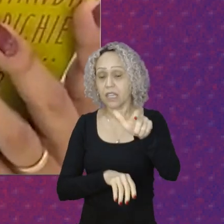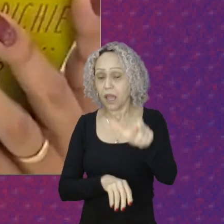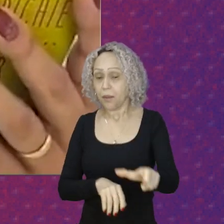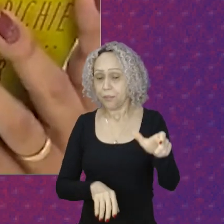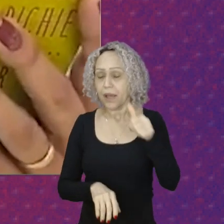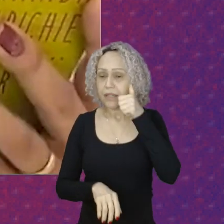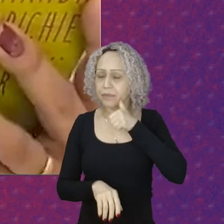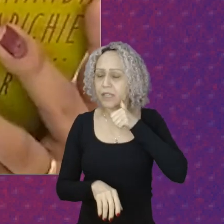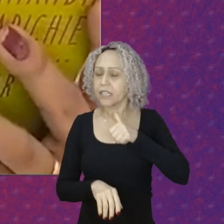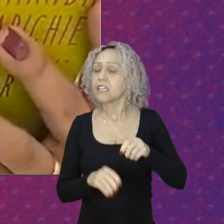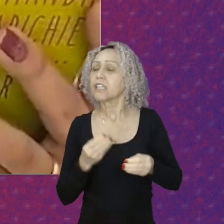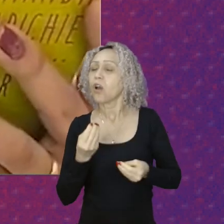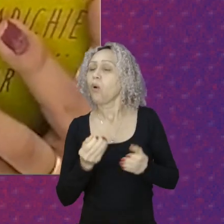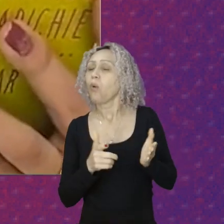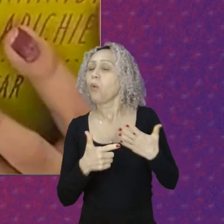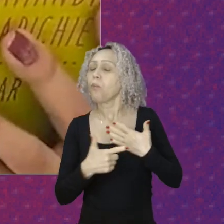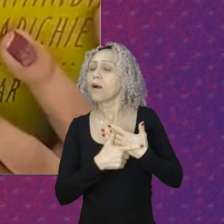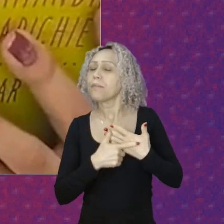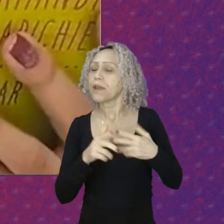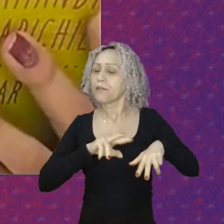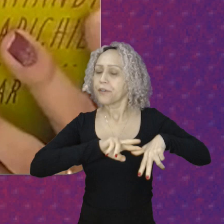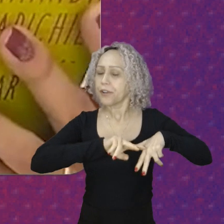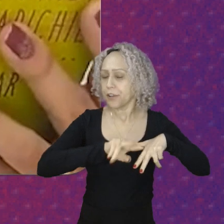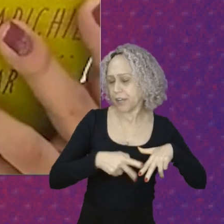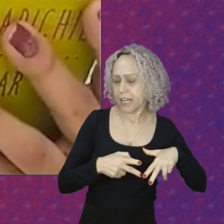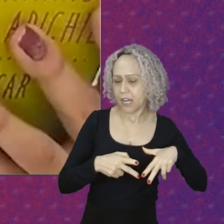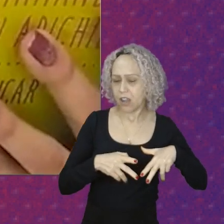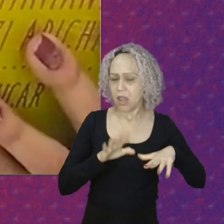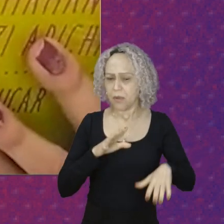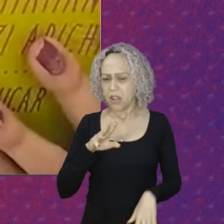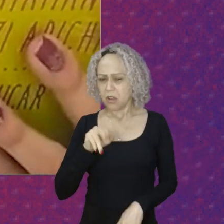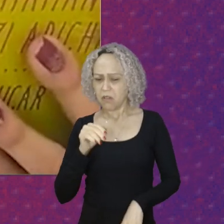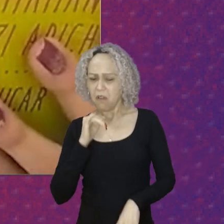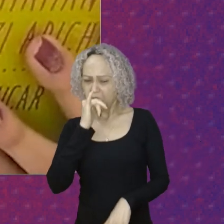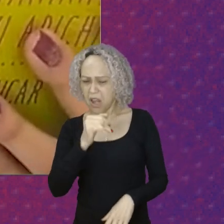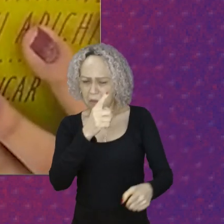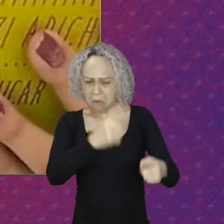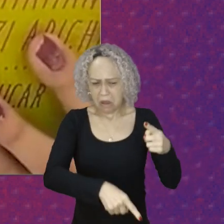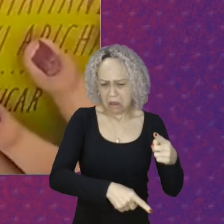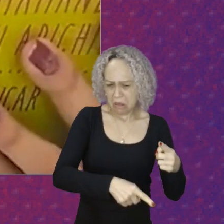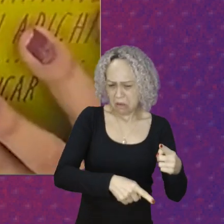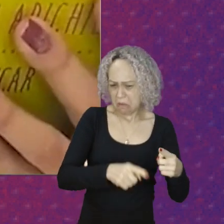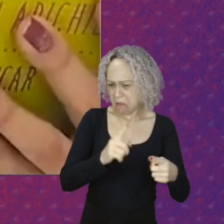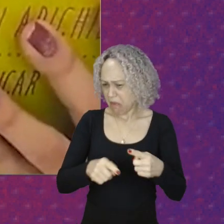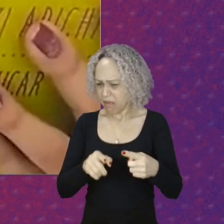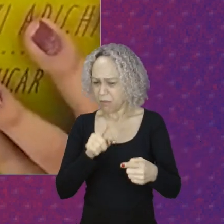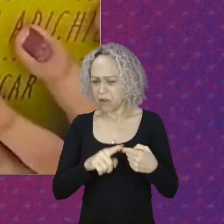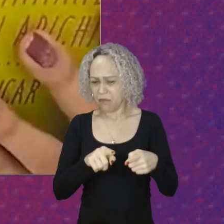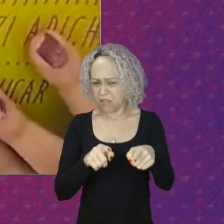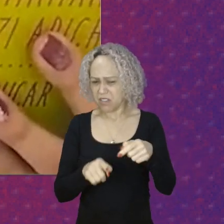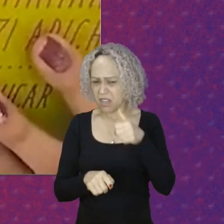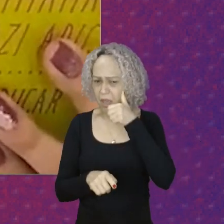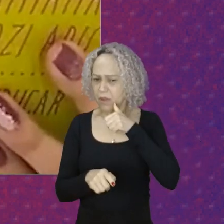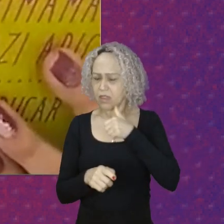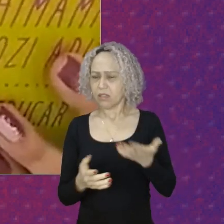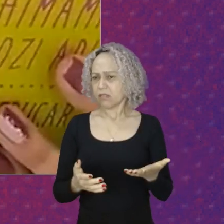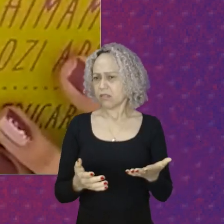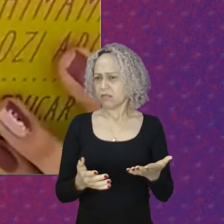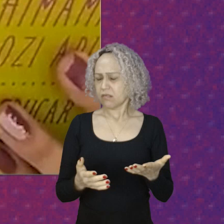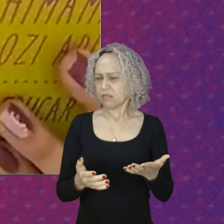absurdos. Nunca lhe diga para fazer ou deixar de fazer alguma coisa porque você é menina. Porque você é menina